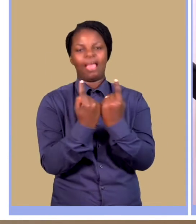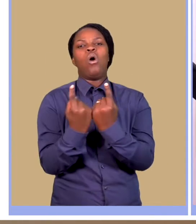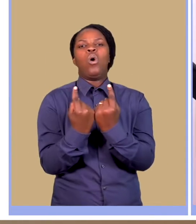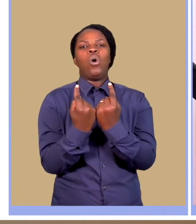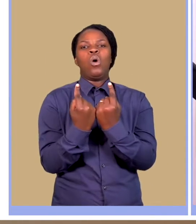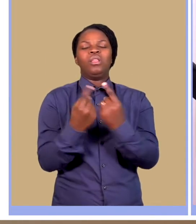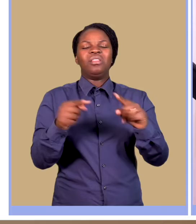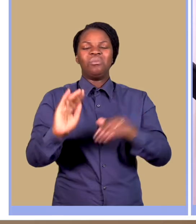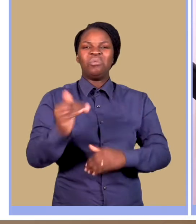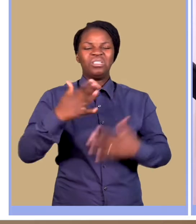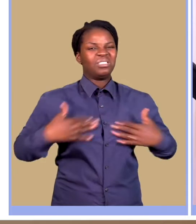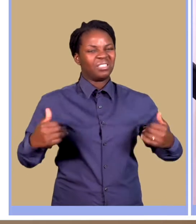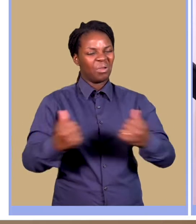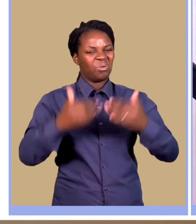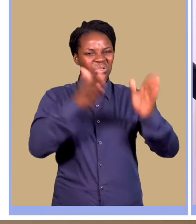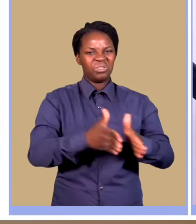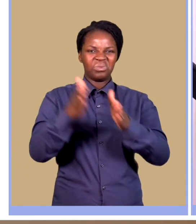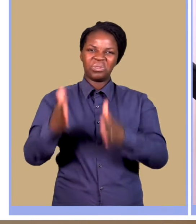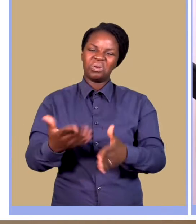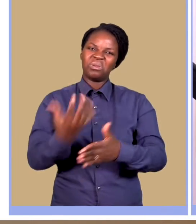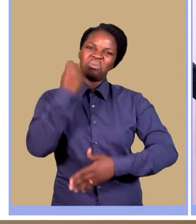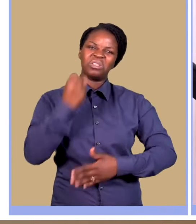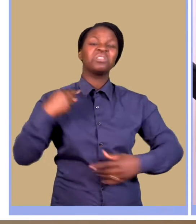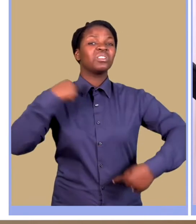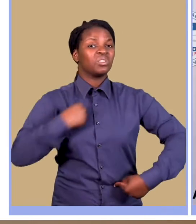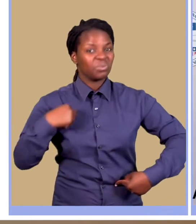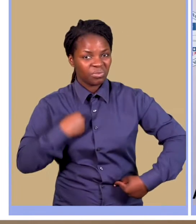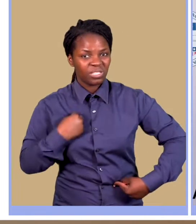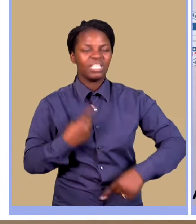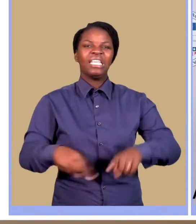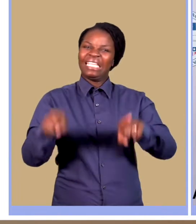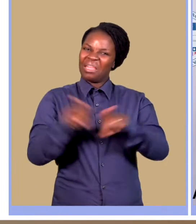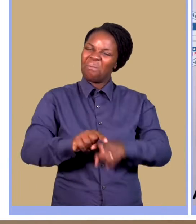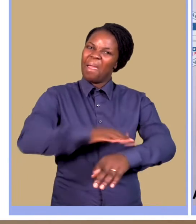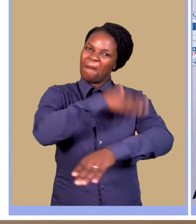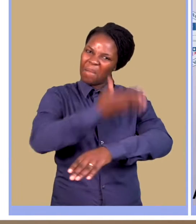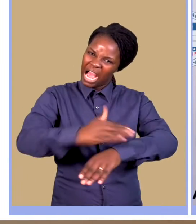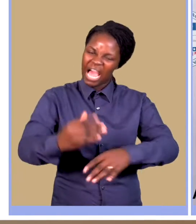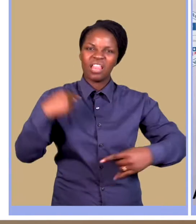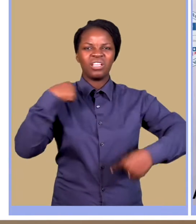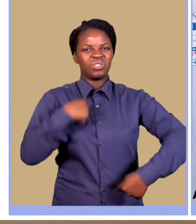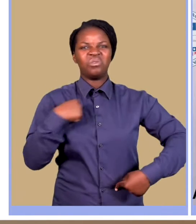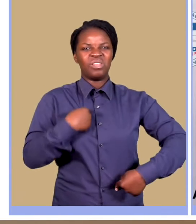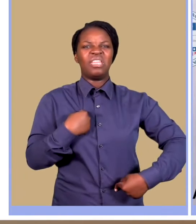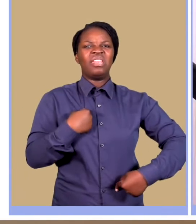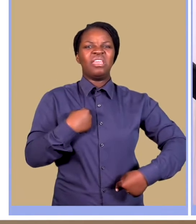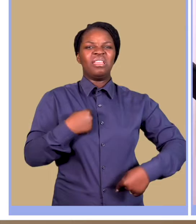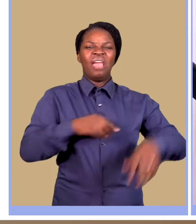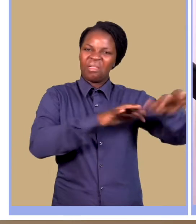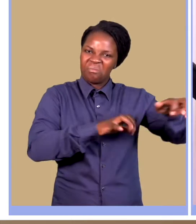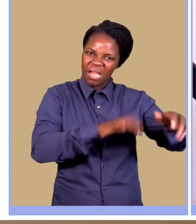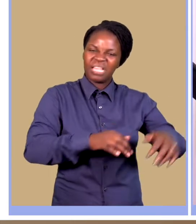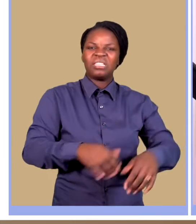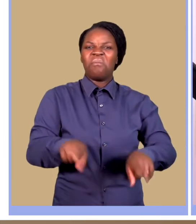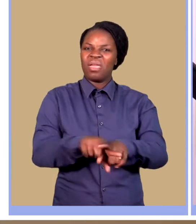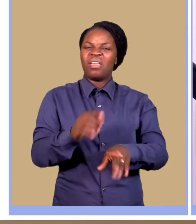próprio ecossistema. Então, dizer que a poluição se manifesta de diversas formas, podemos citar